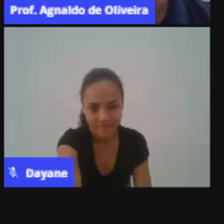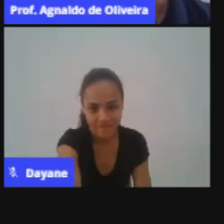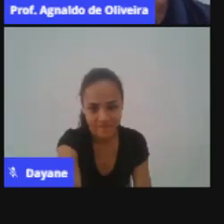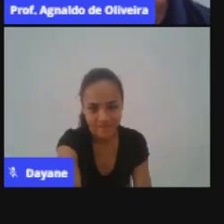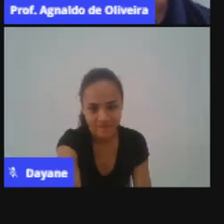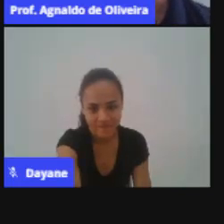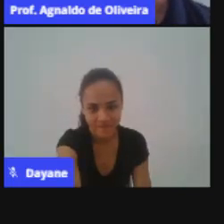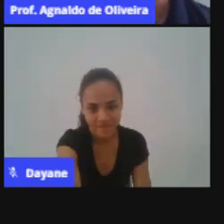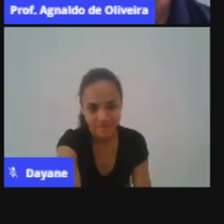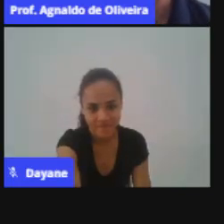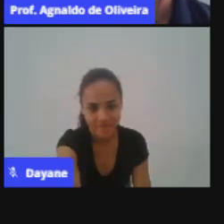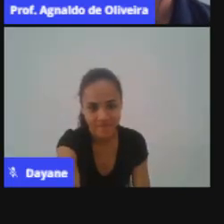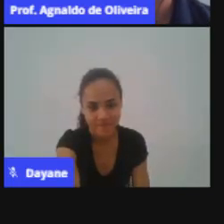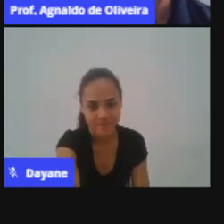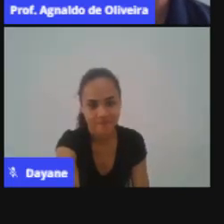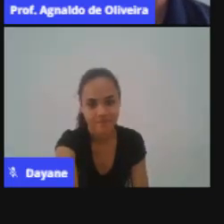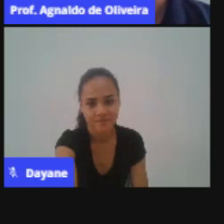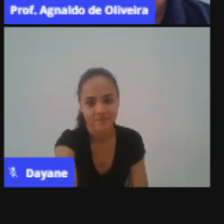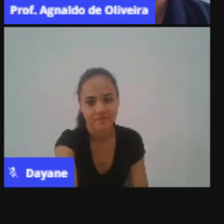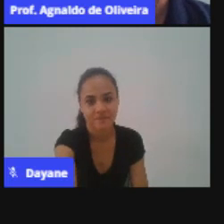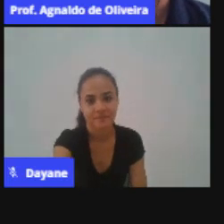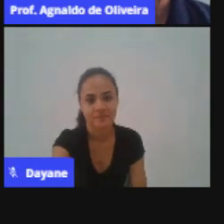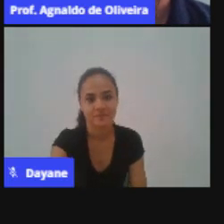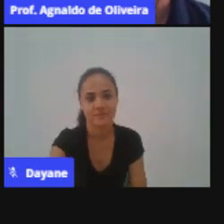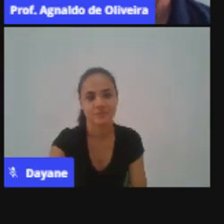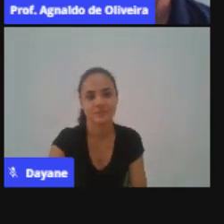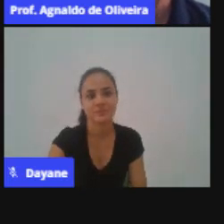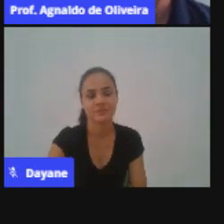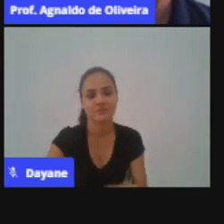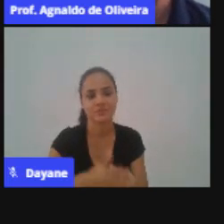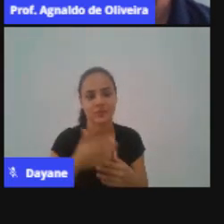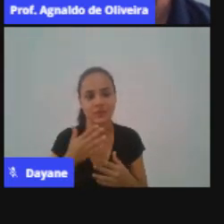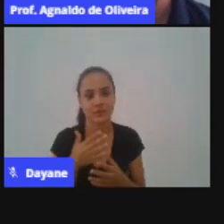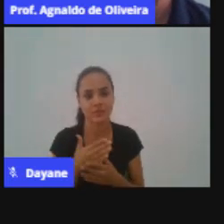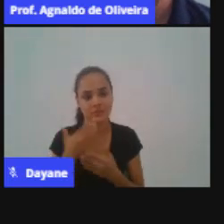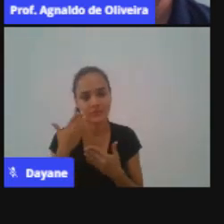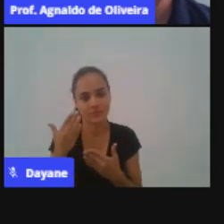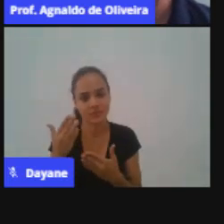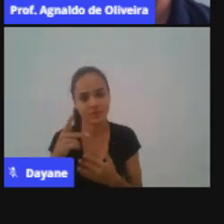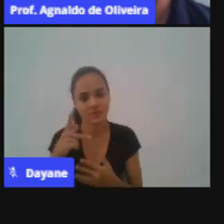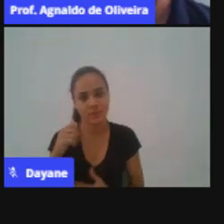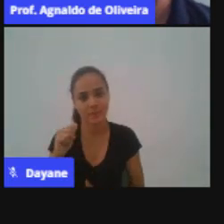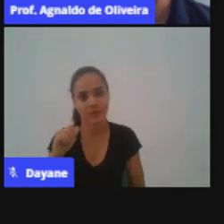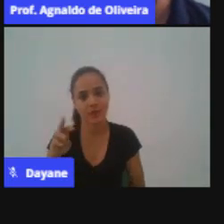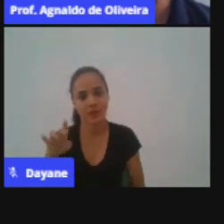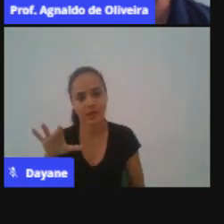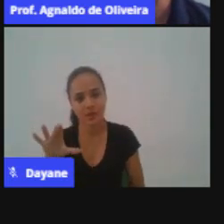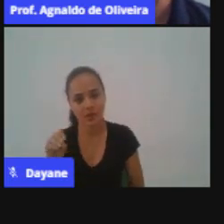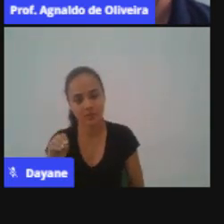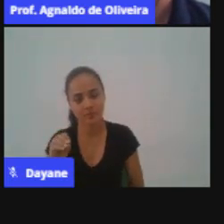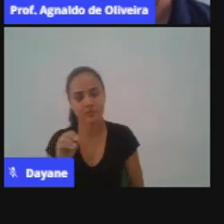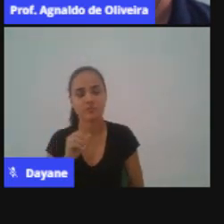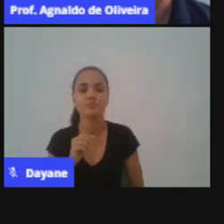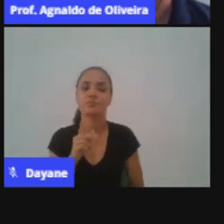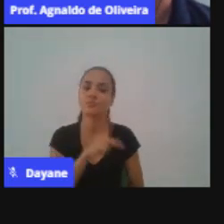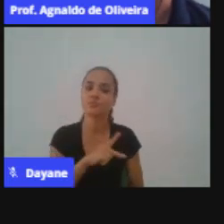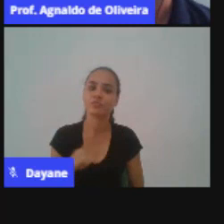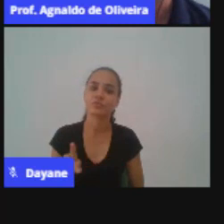Ok, obrigado, Pablo. Professores, agora oficialmente, minhas boas-vindas, né? Desejo que esse ano nós tenhamos um ano